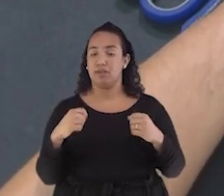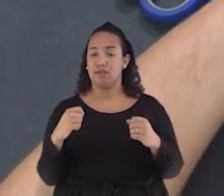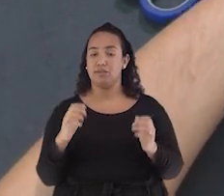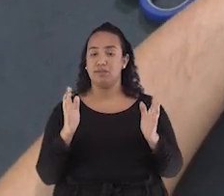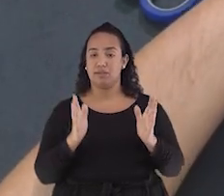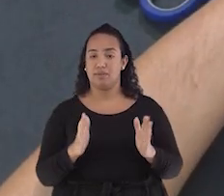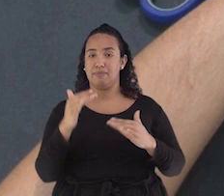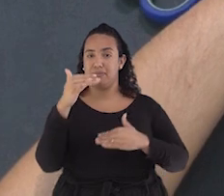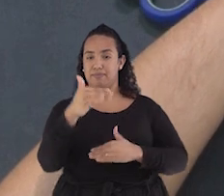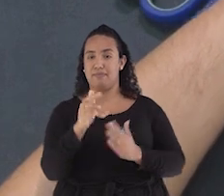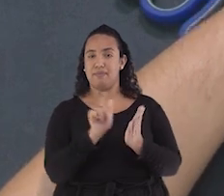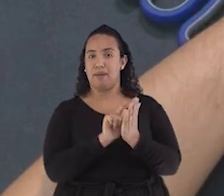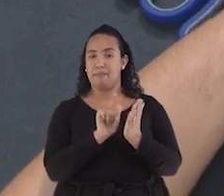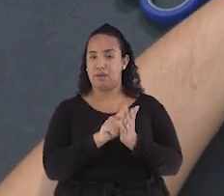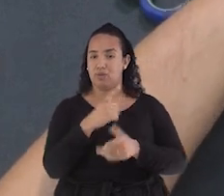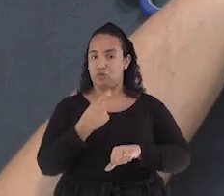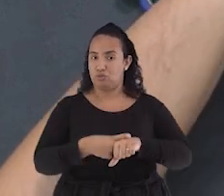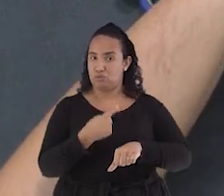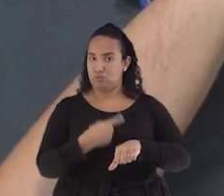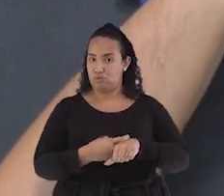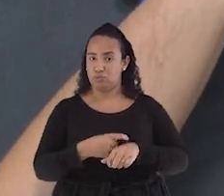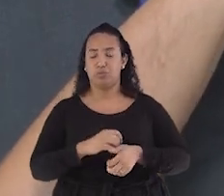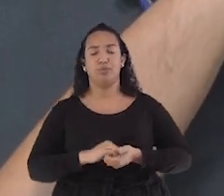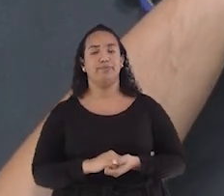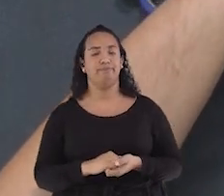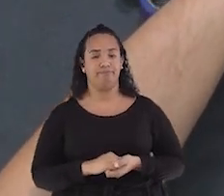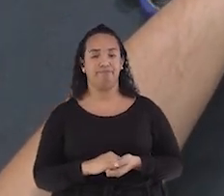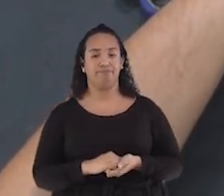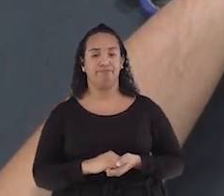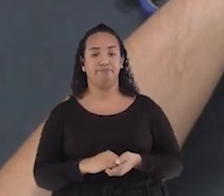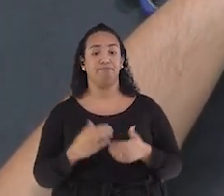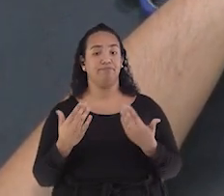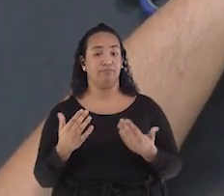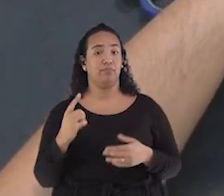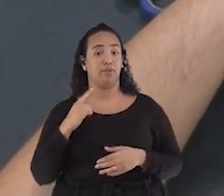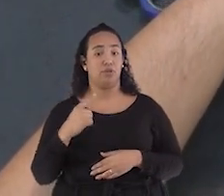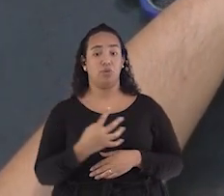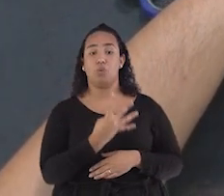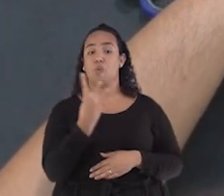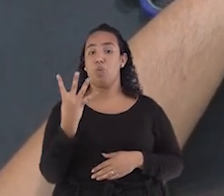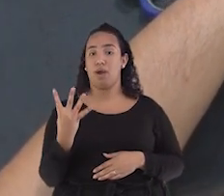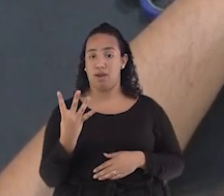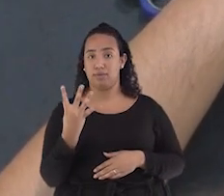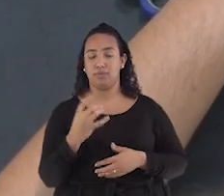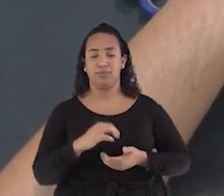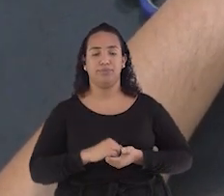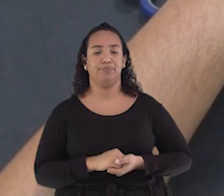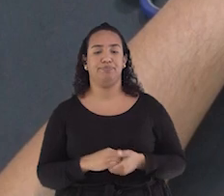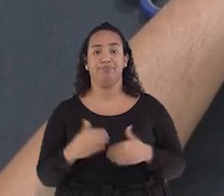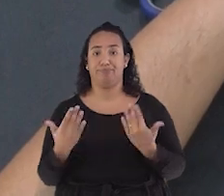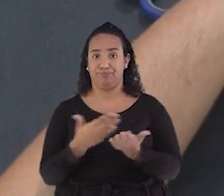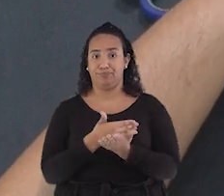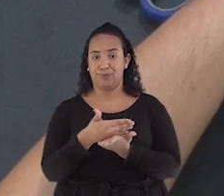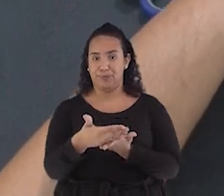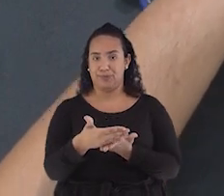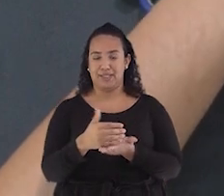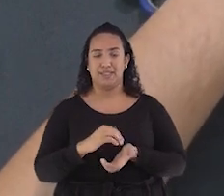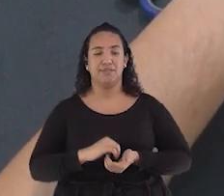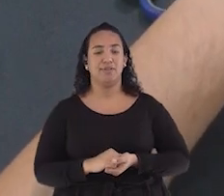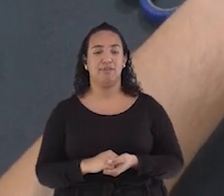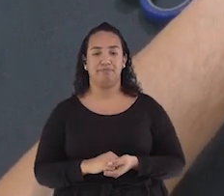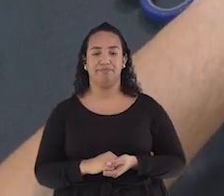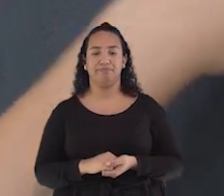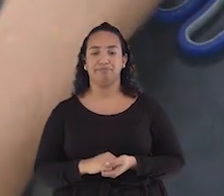vai precisar de alguns pedaços de papelão, como esse aqui. Aqui eu tenho 4 pedaços. Então vamos lá,